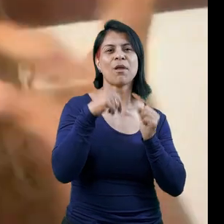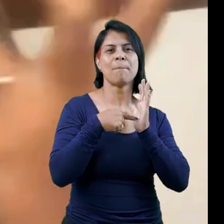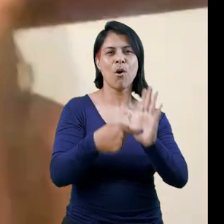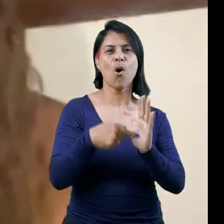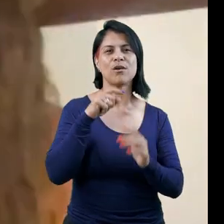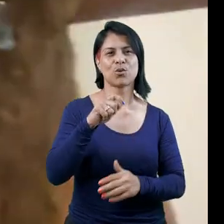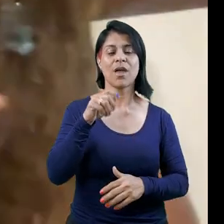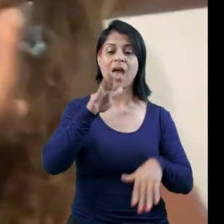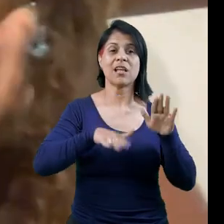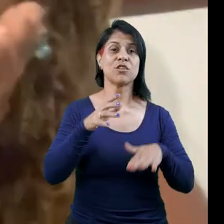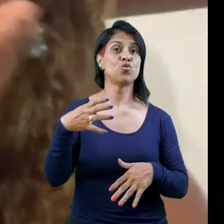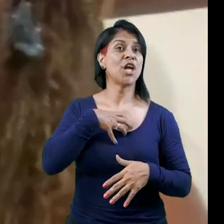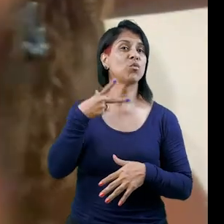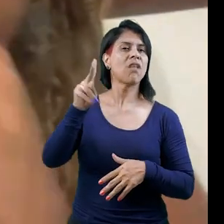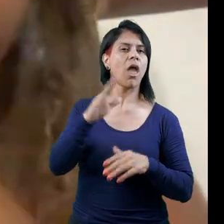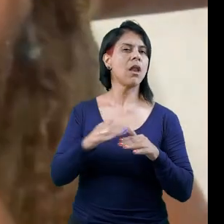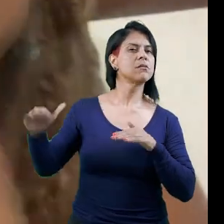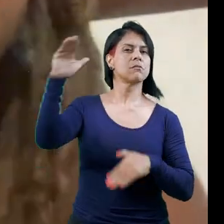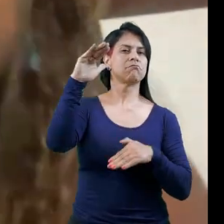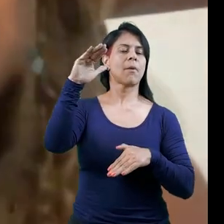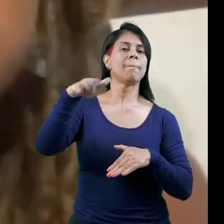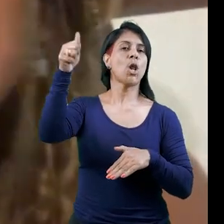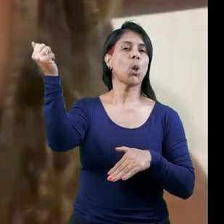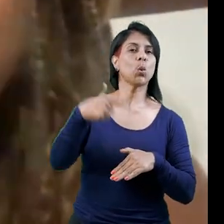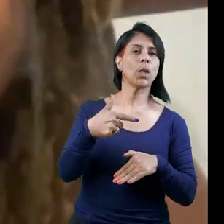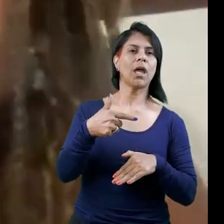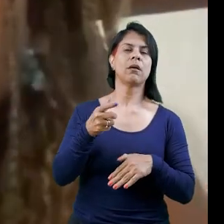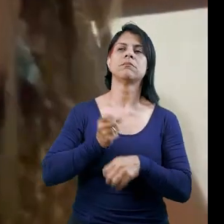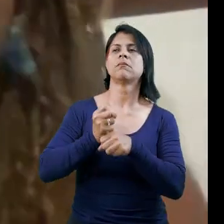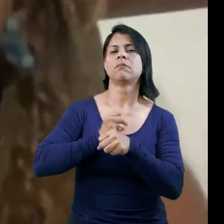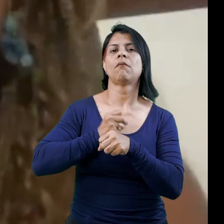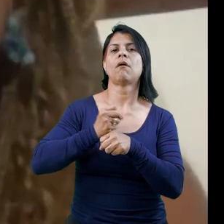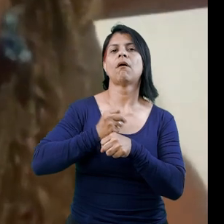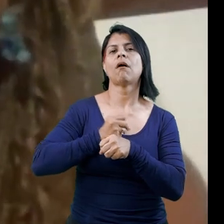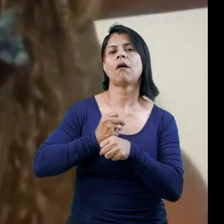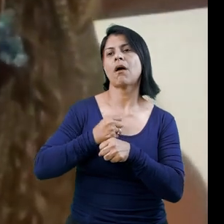maneira deles, né, a maneira como eles construíram durante séculos